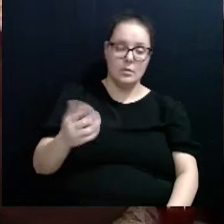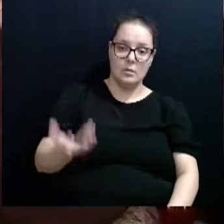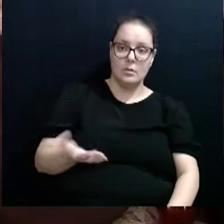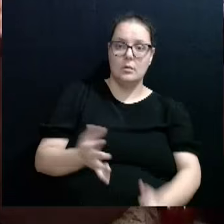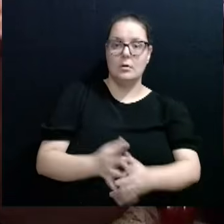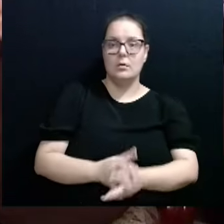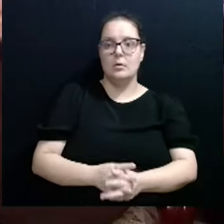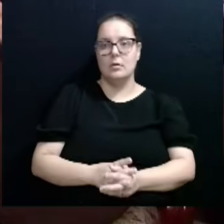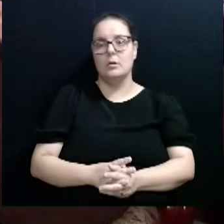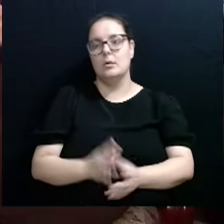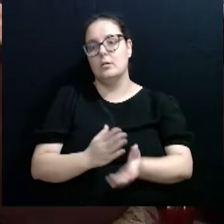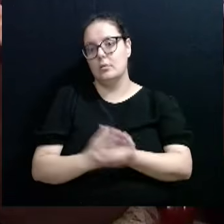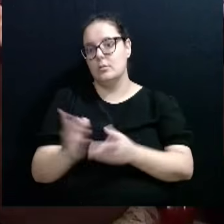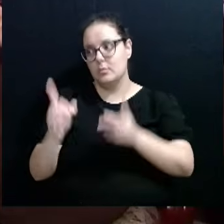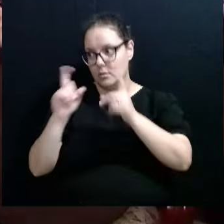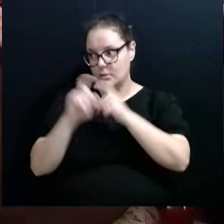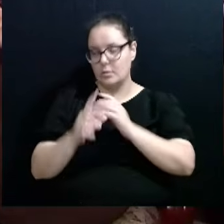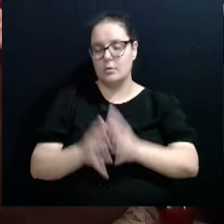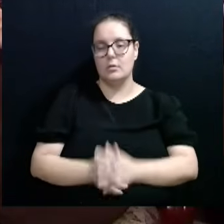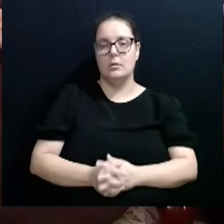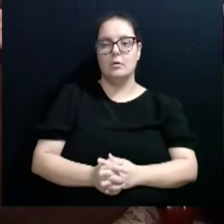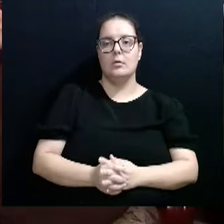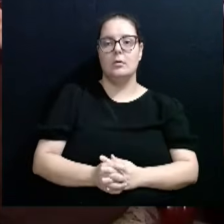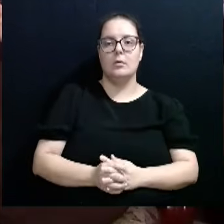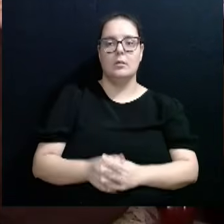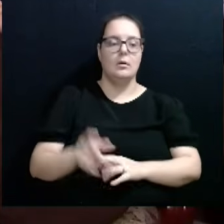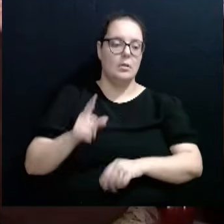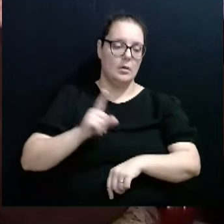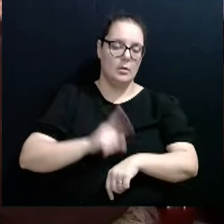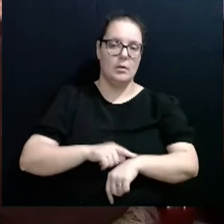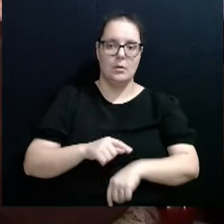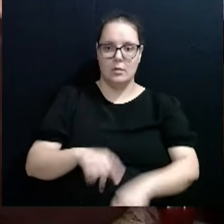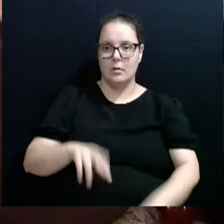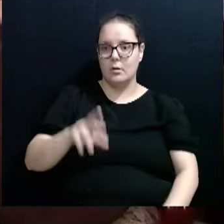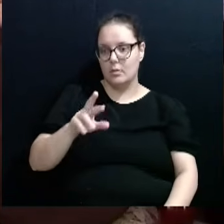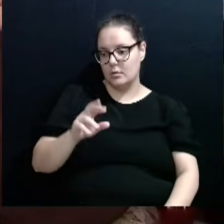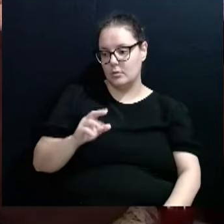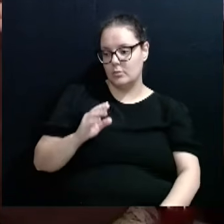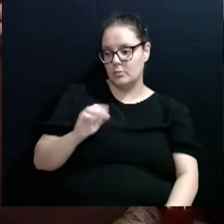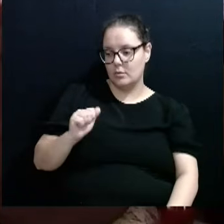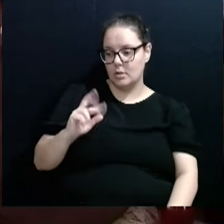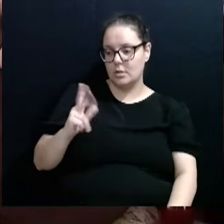eu aboli os